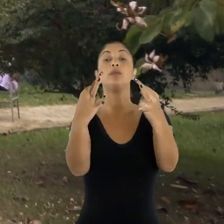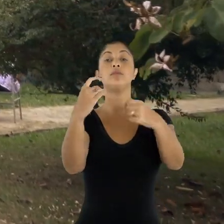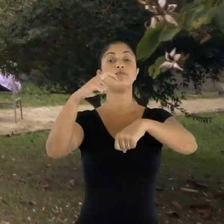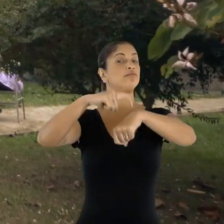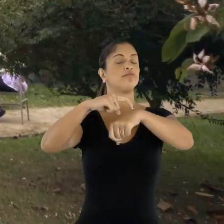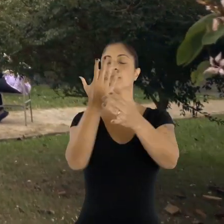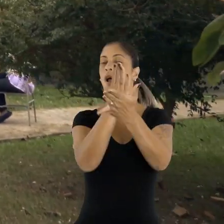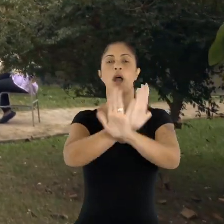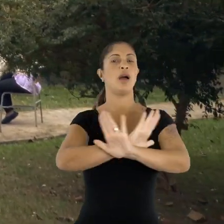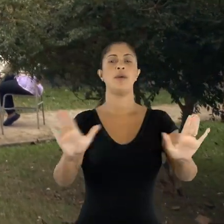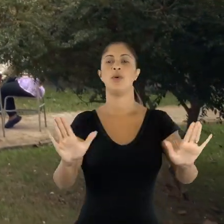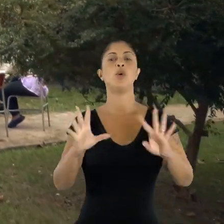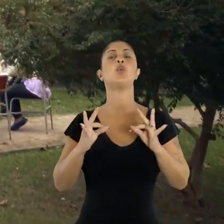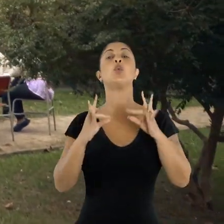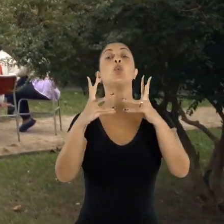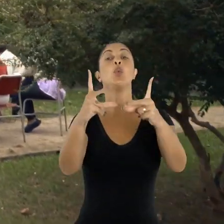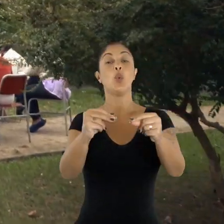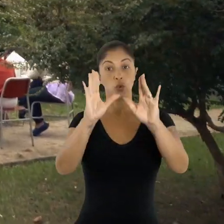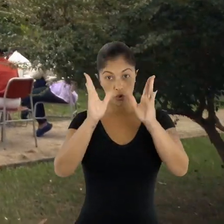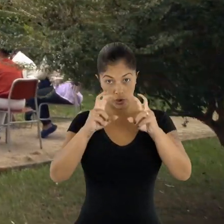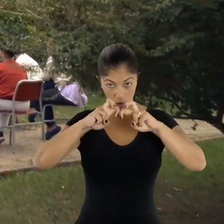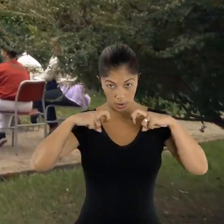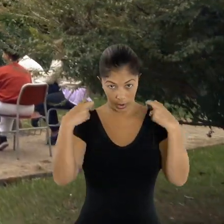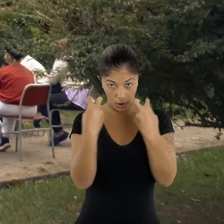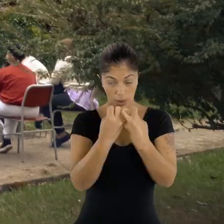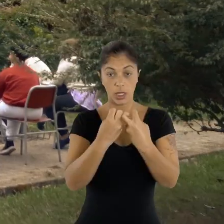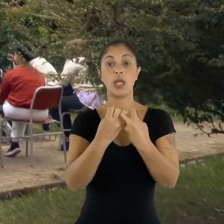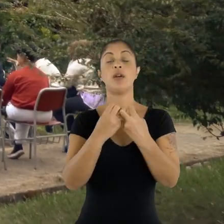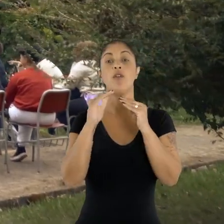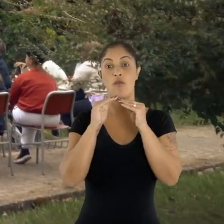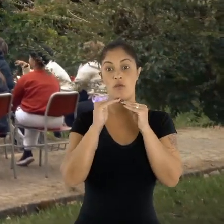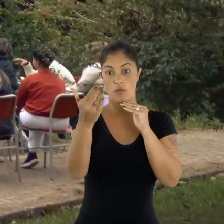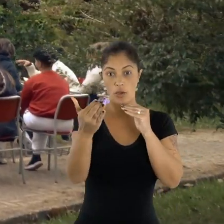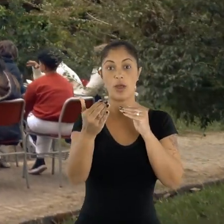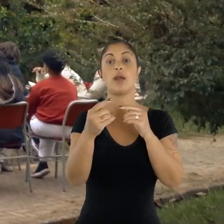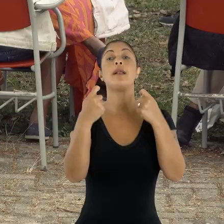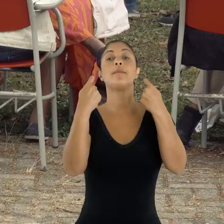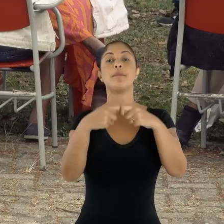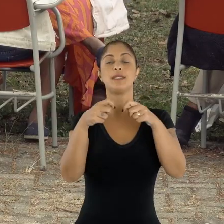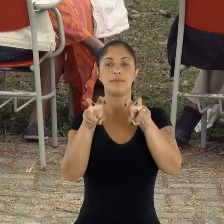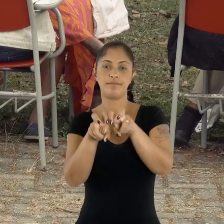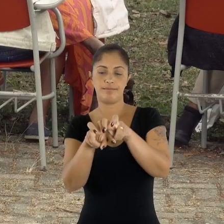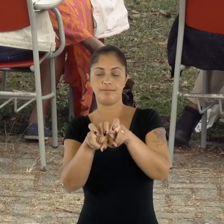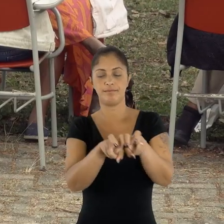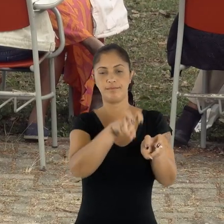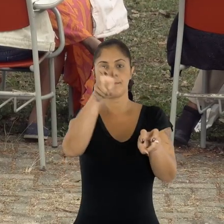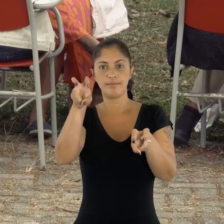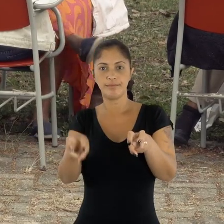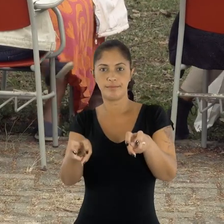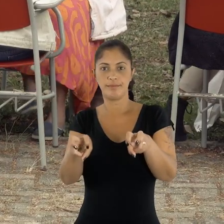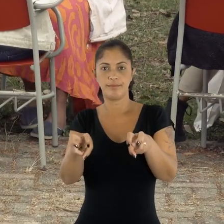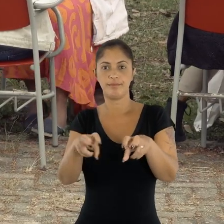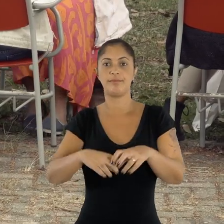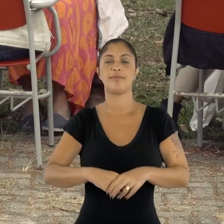Atenção! Tempo esgotado. Todos que estão na roda externa avancem uma cadeira à direita. Em